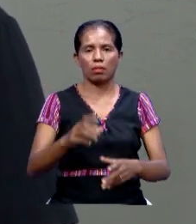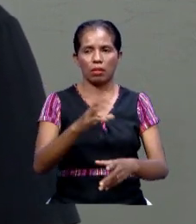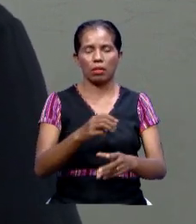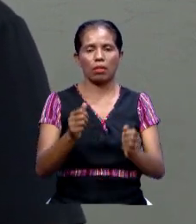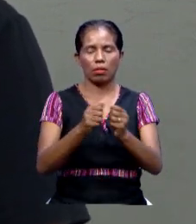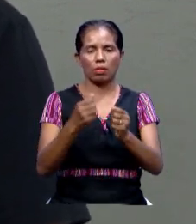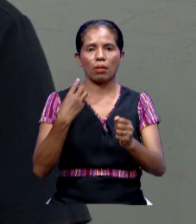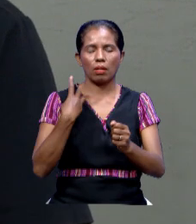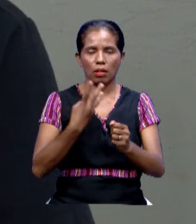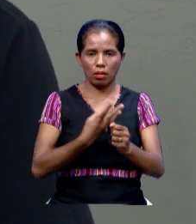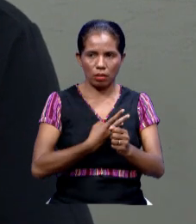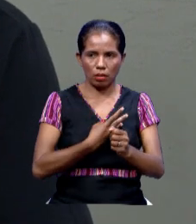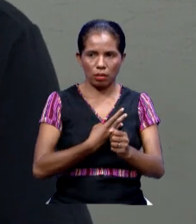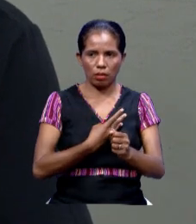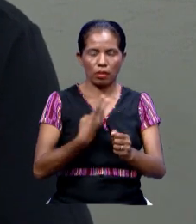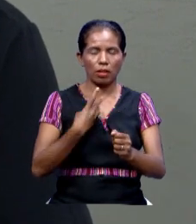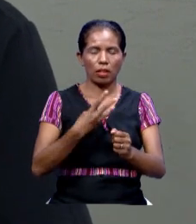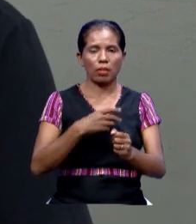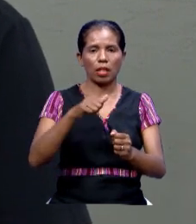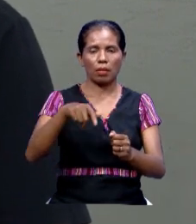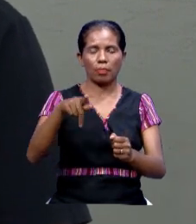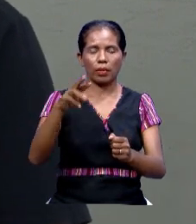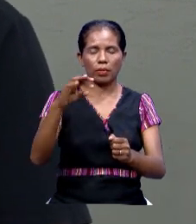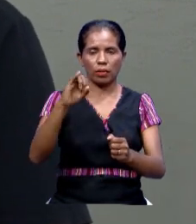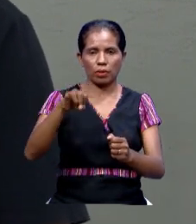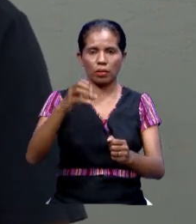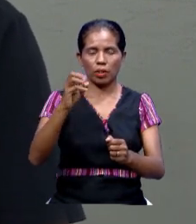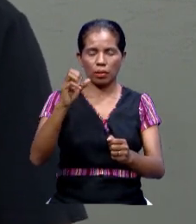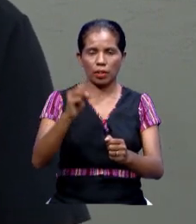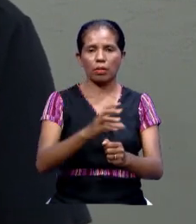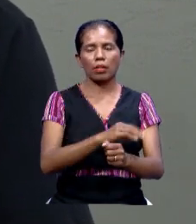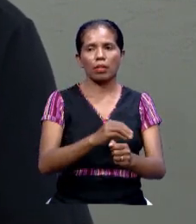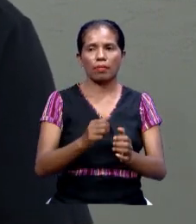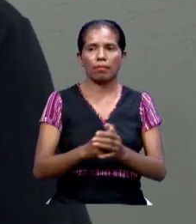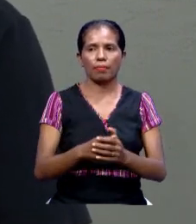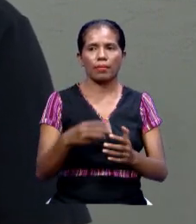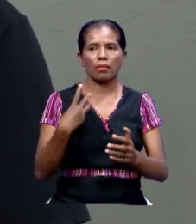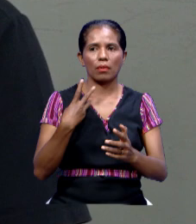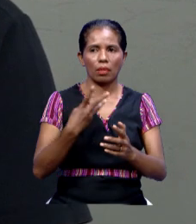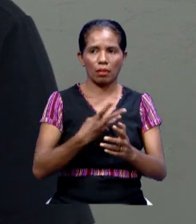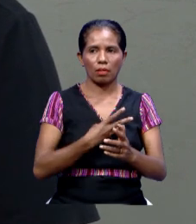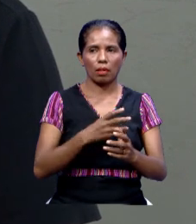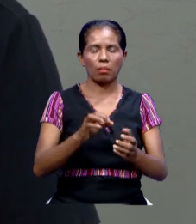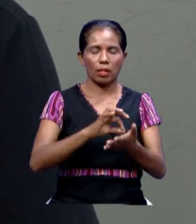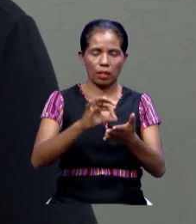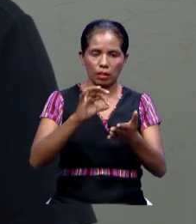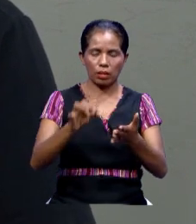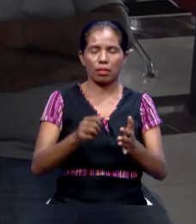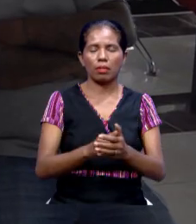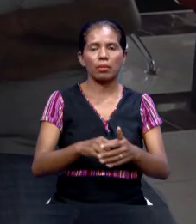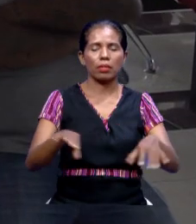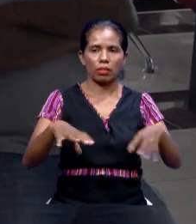ami, aprojamento se prepara do que vai logir, do que vai concluir o contrato. Ami no contrato, contrato em Iracina, ami executa